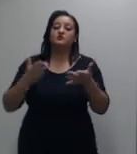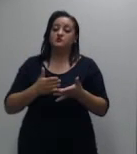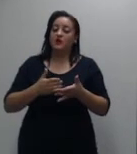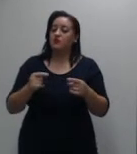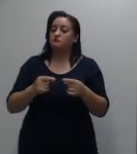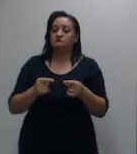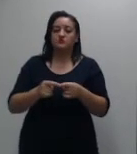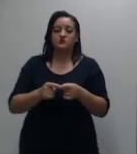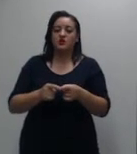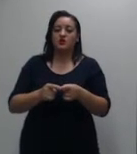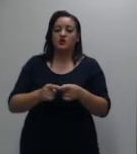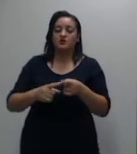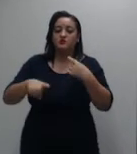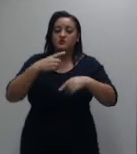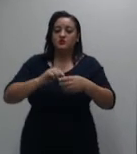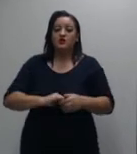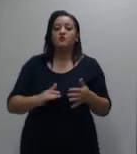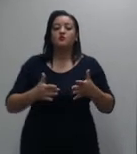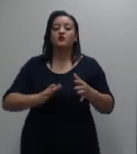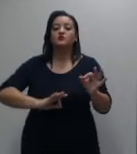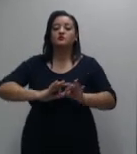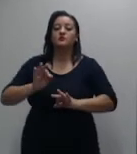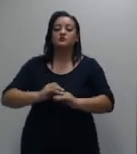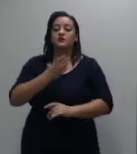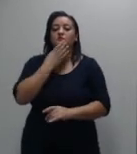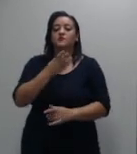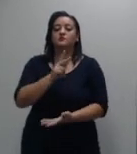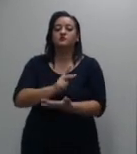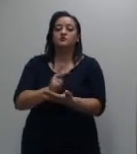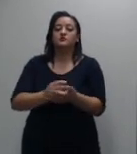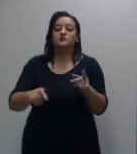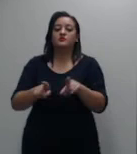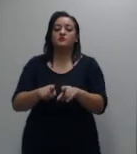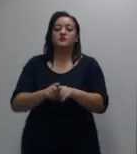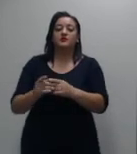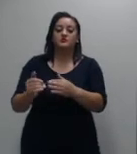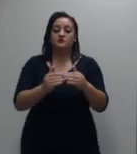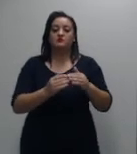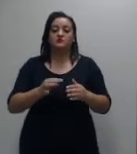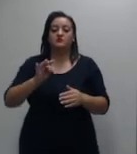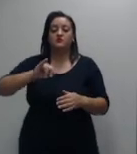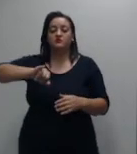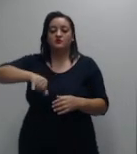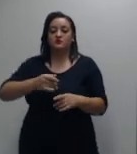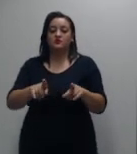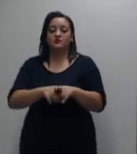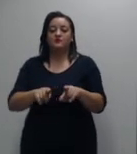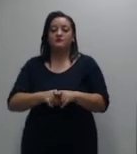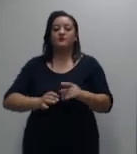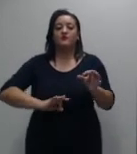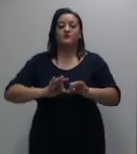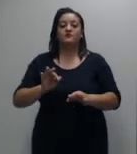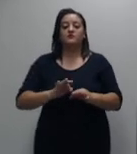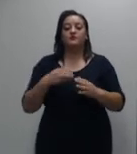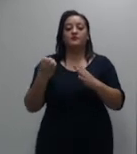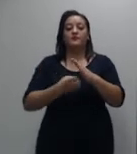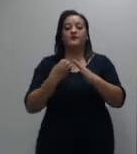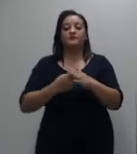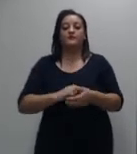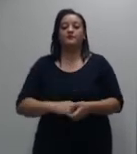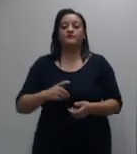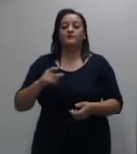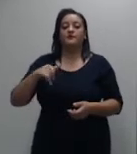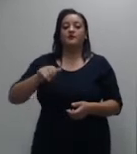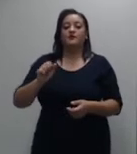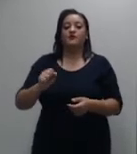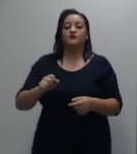enquanto tramitava só é o pedido de homologação perante o STJ o controlador da empresa que o Daniel Dantas irmã